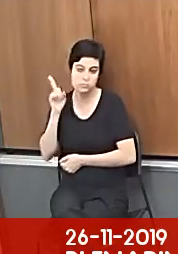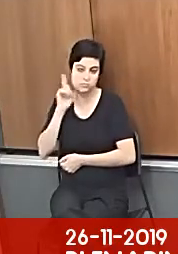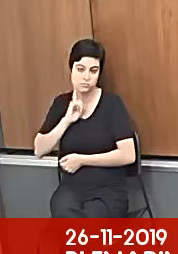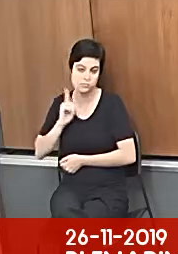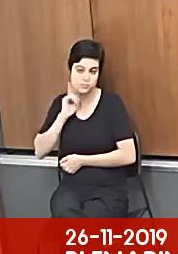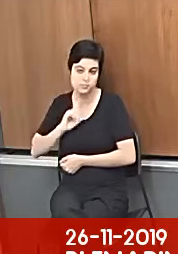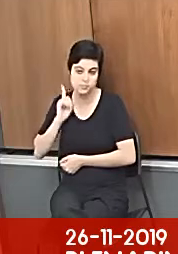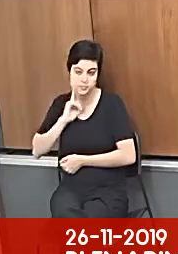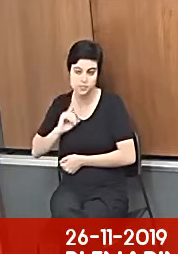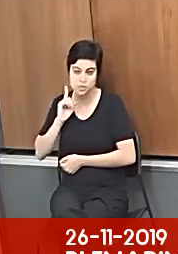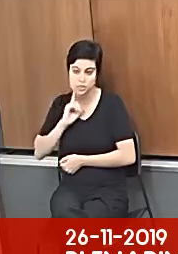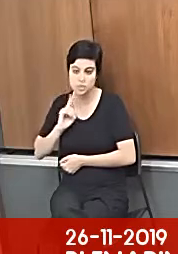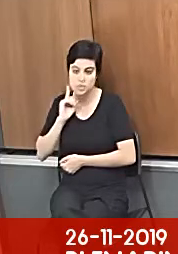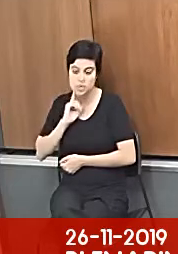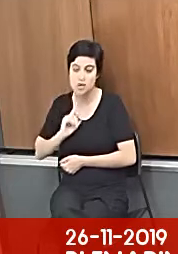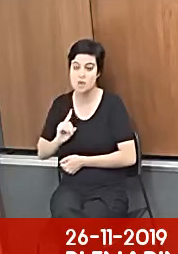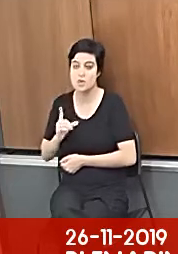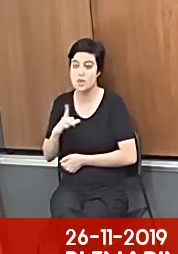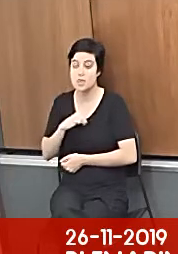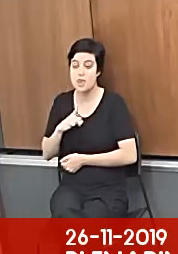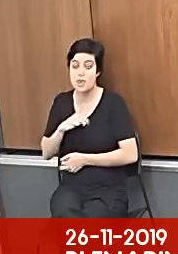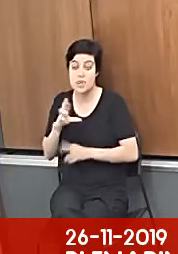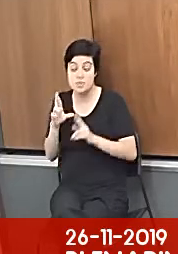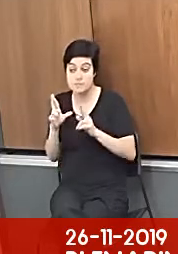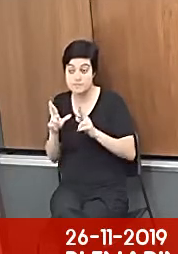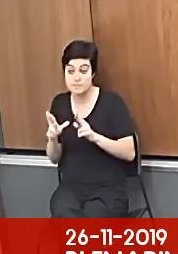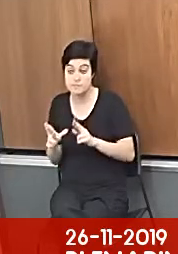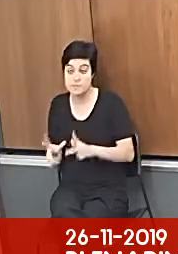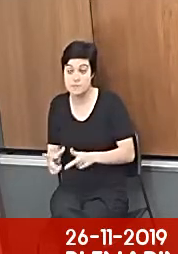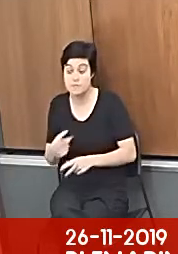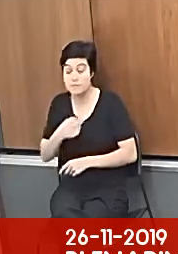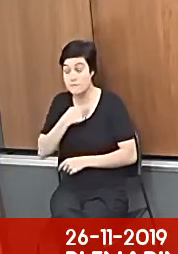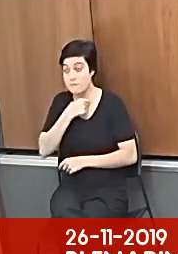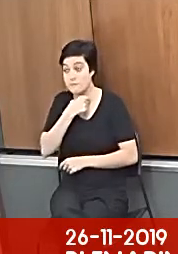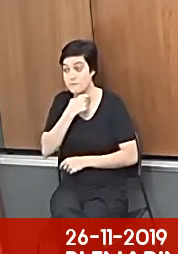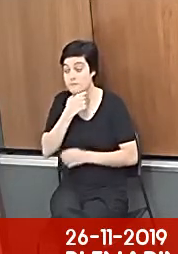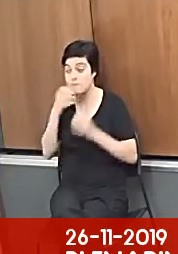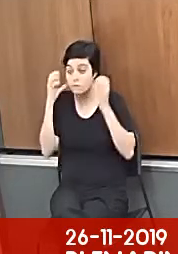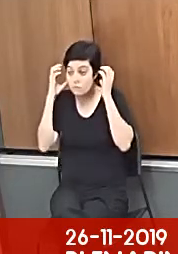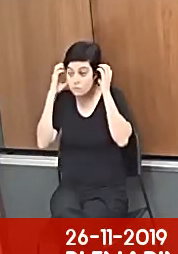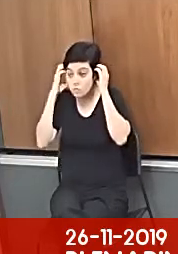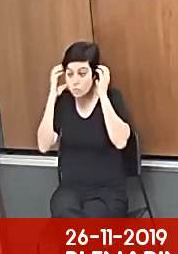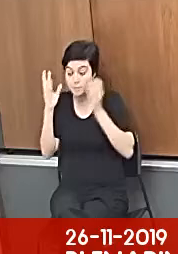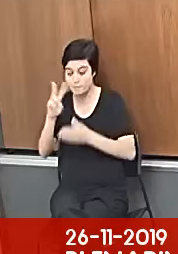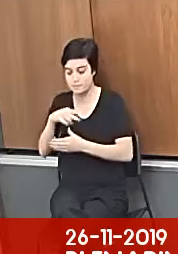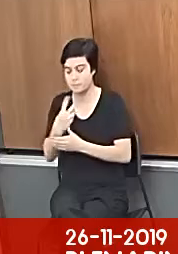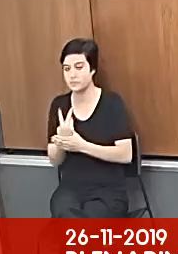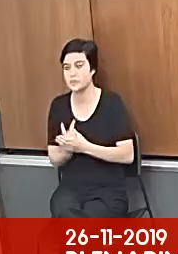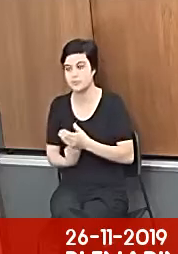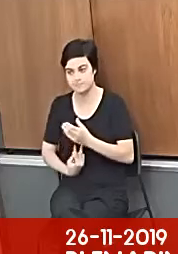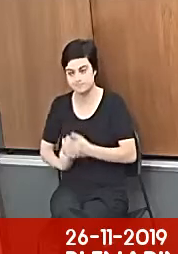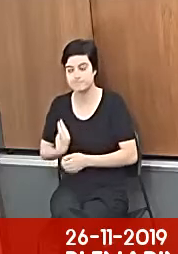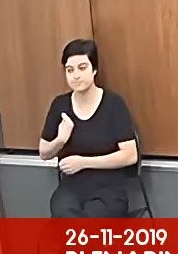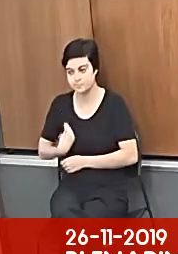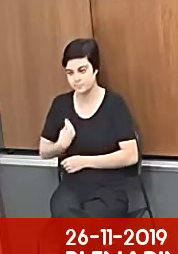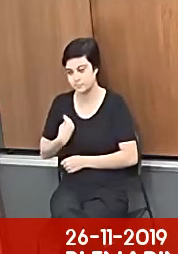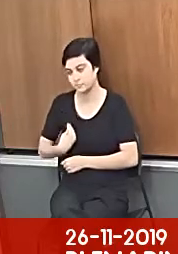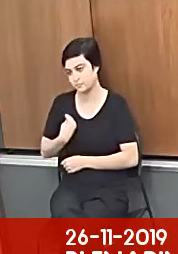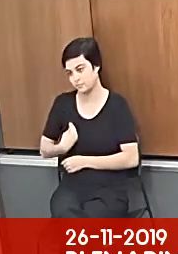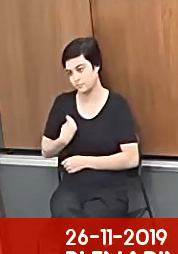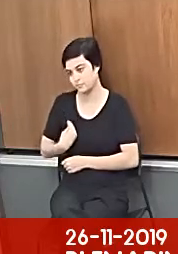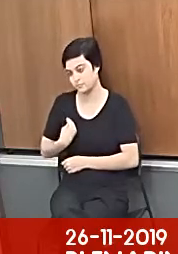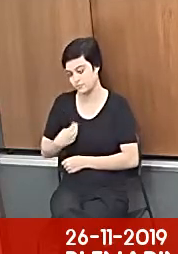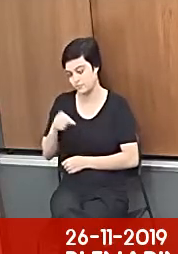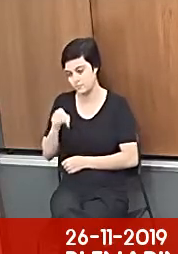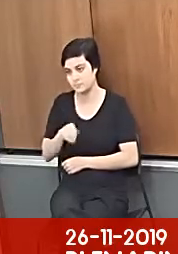Gerais a diferença que o atendimento fonoaudiológico bilíngue tem na vida